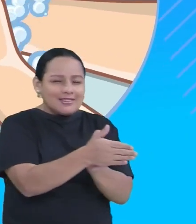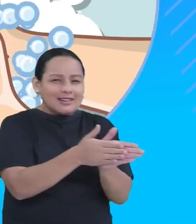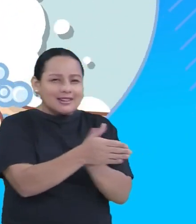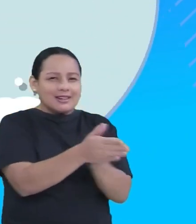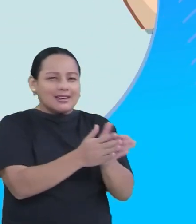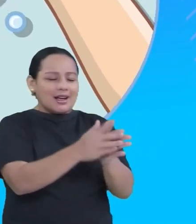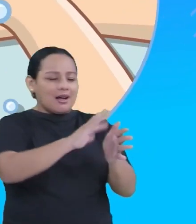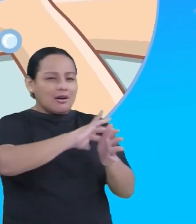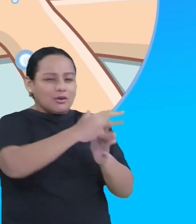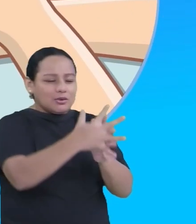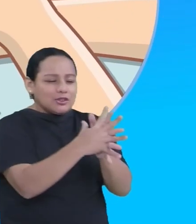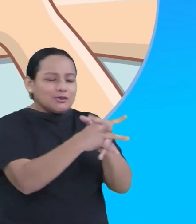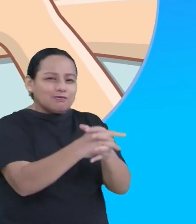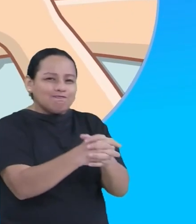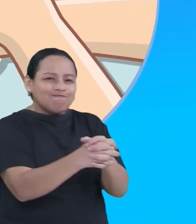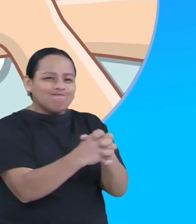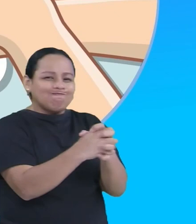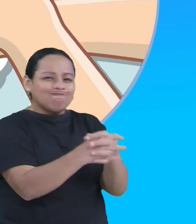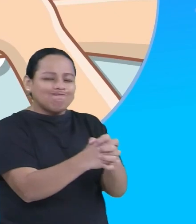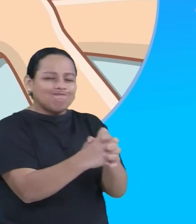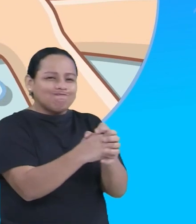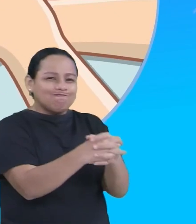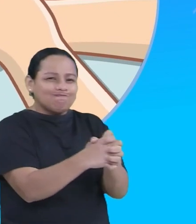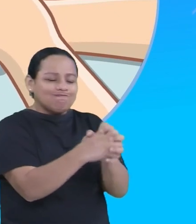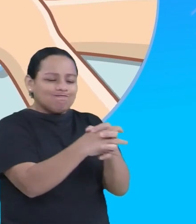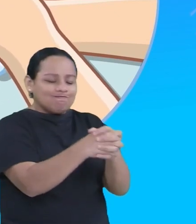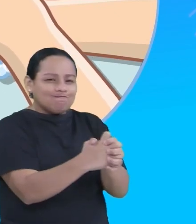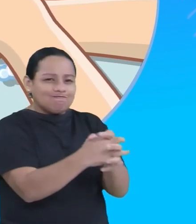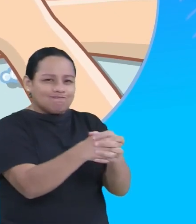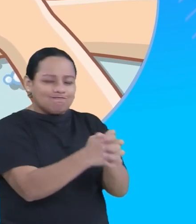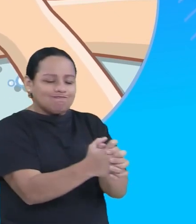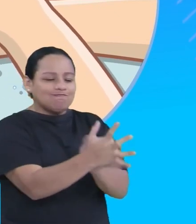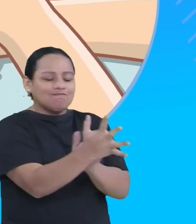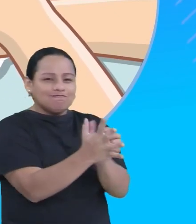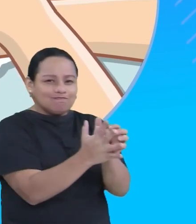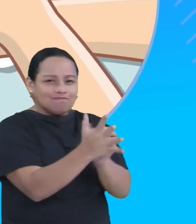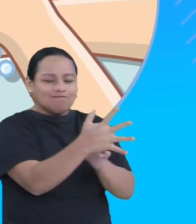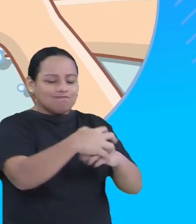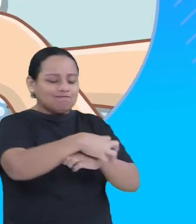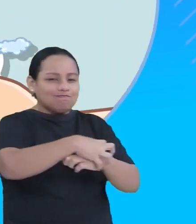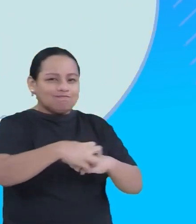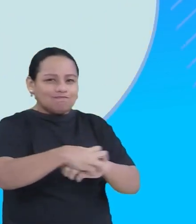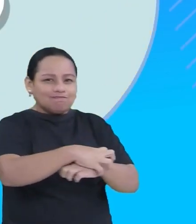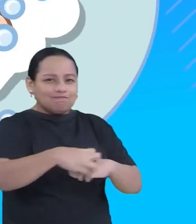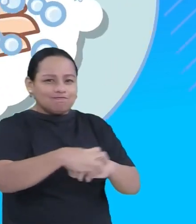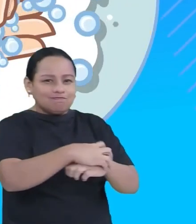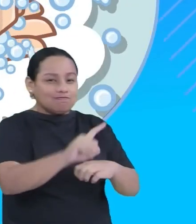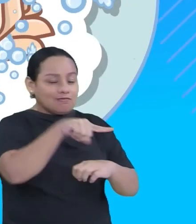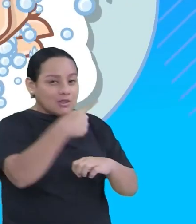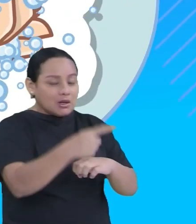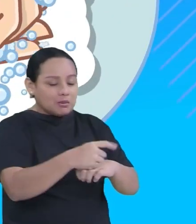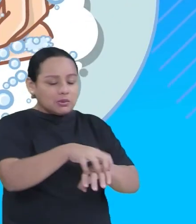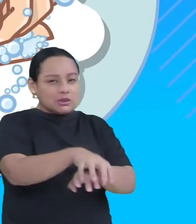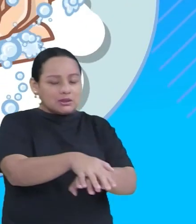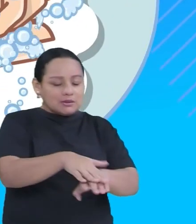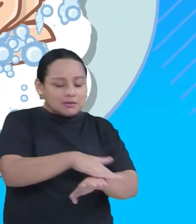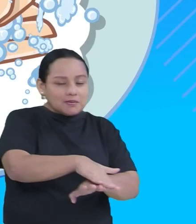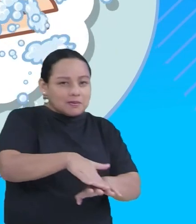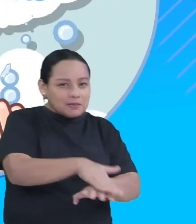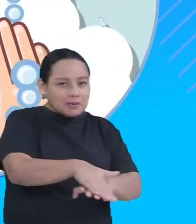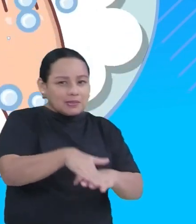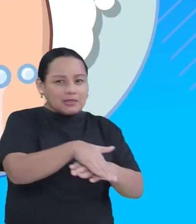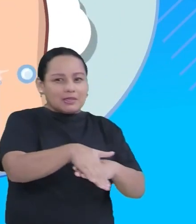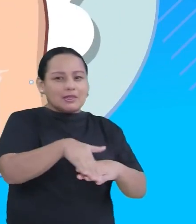os dedos entrelaçados, esfregue as palmas e as costas das mãos. Esfregue as costas dos dedos e